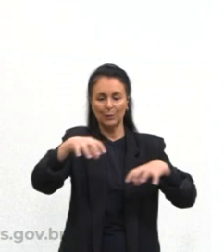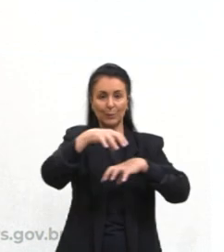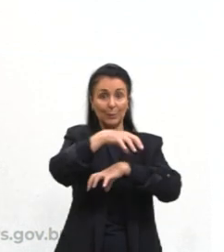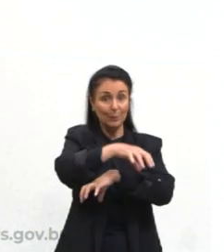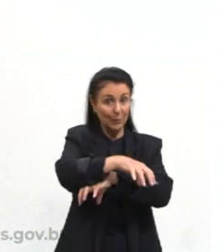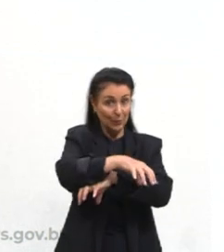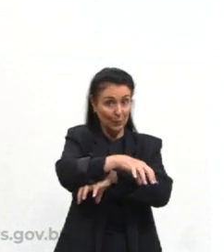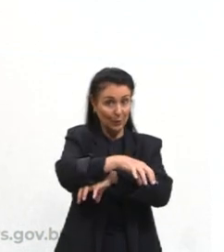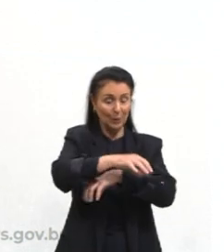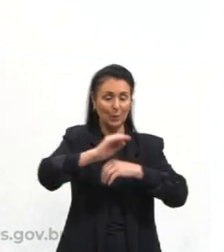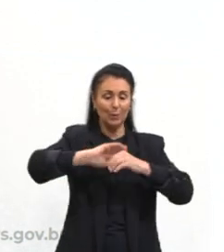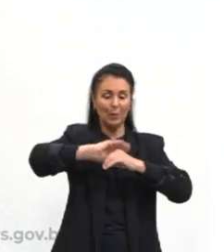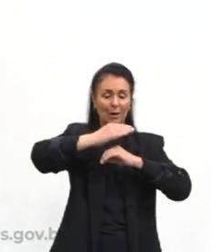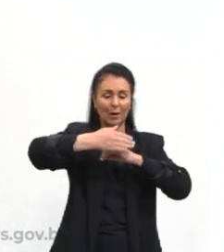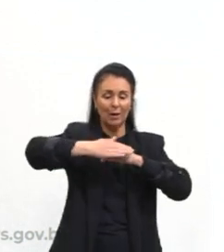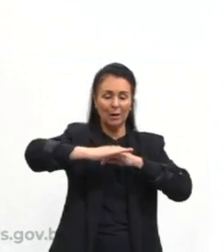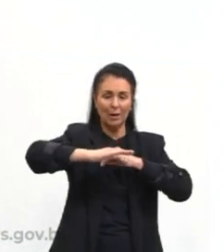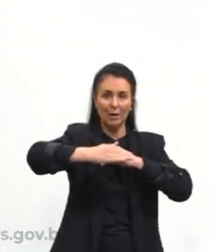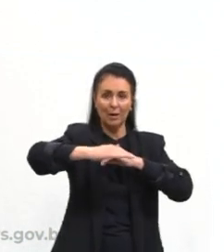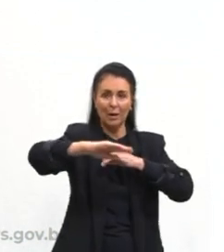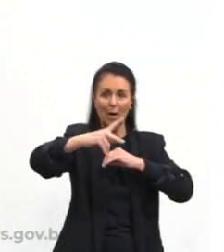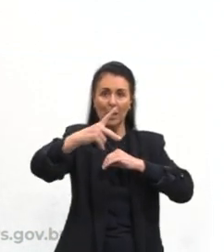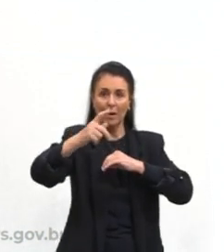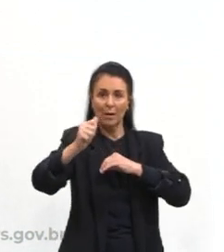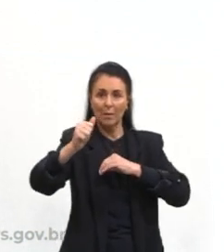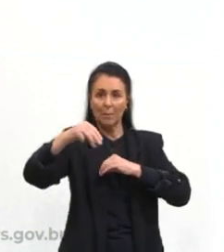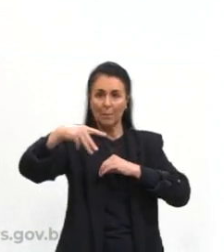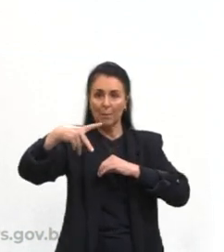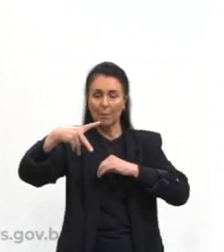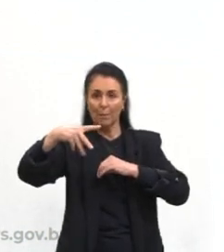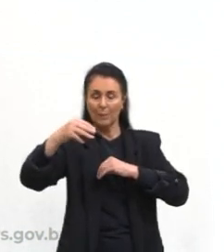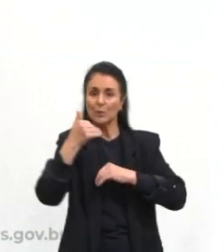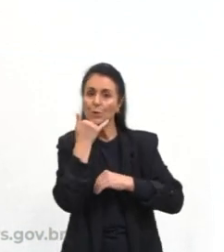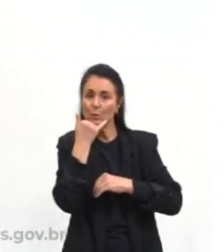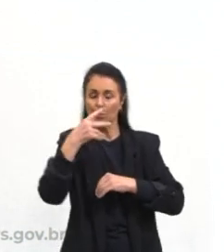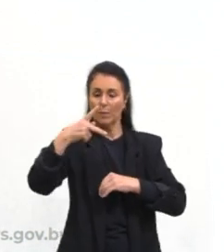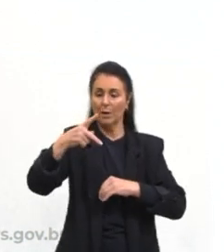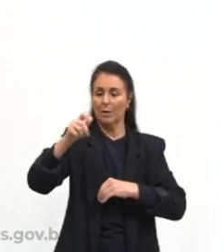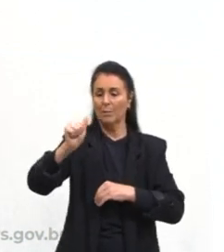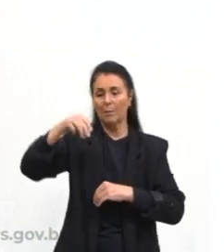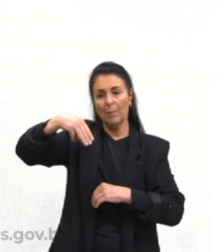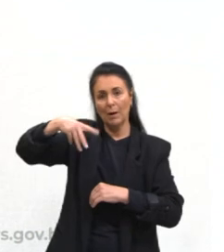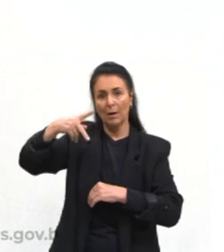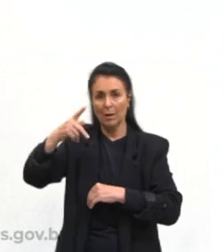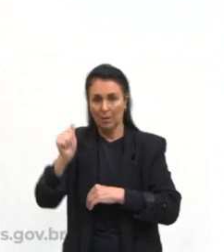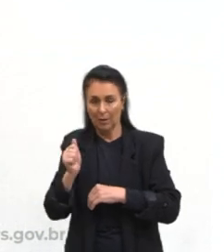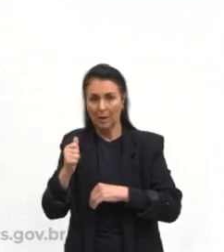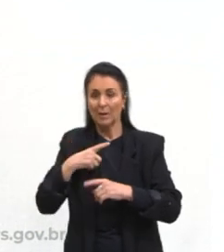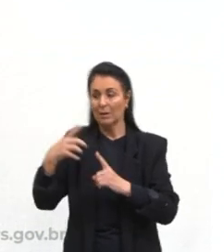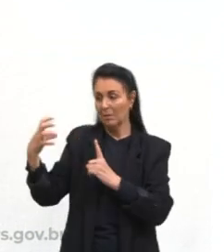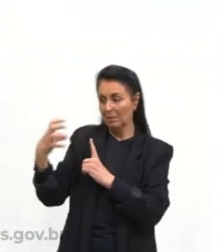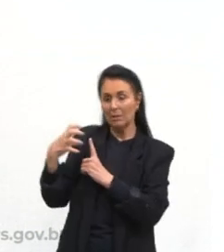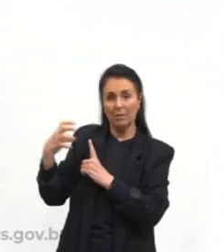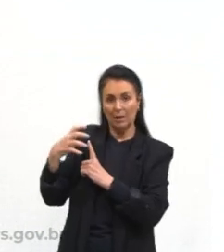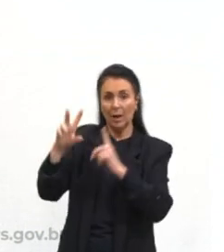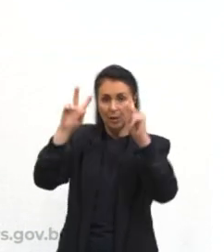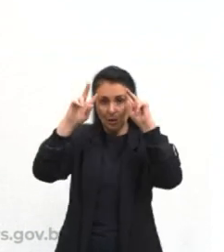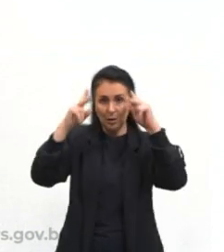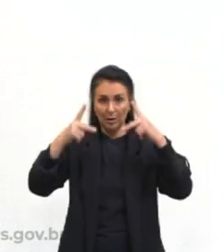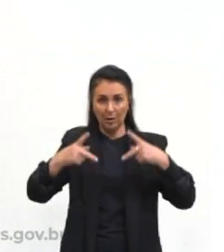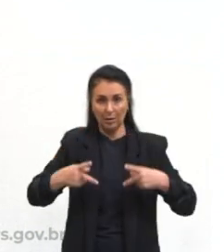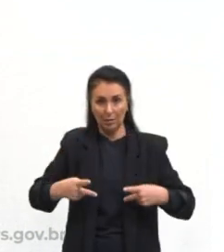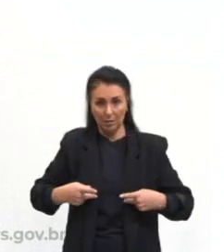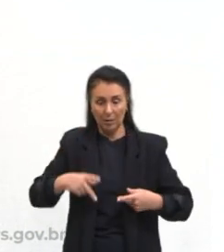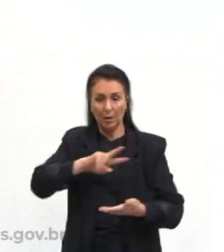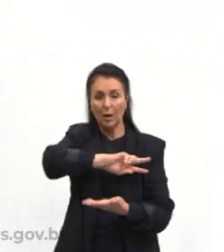Pampa né então com essa intervenção antrópica né Interrogação do ser humano a biodiversidade do Pampa né Desse